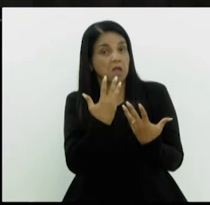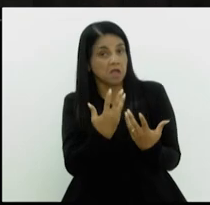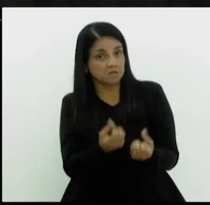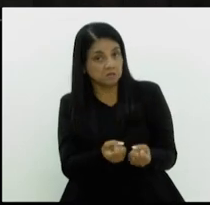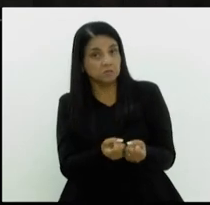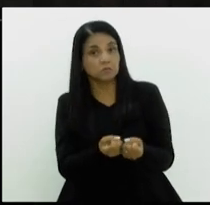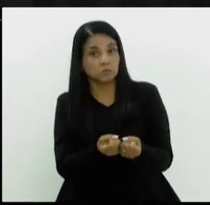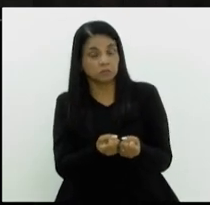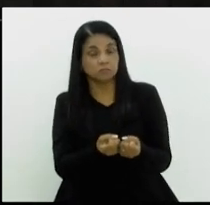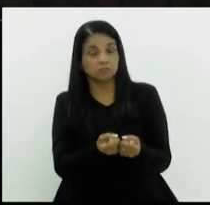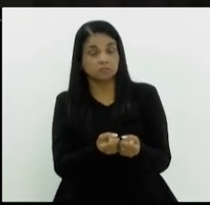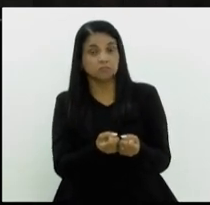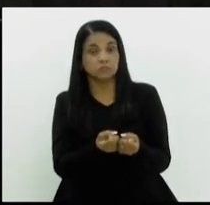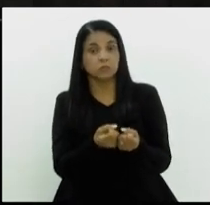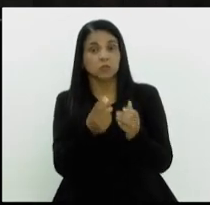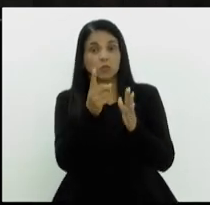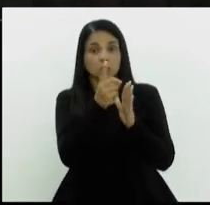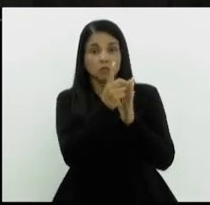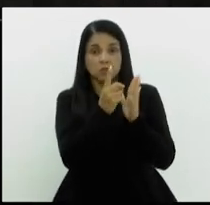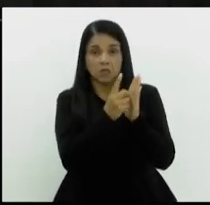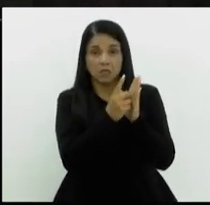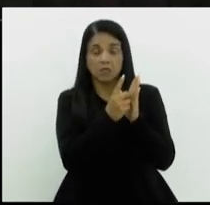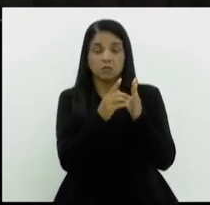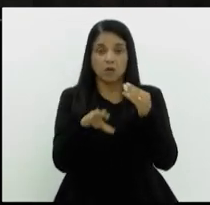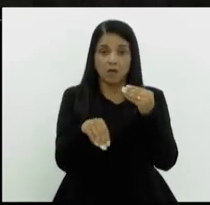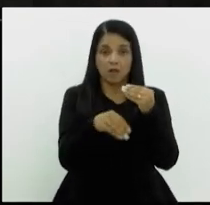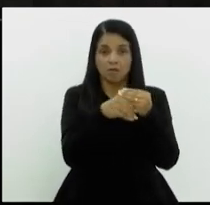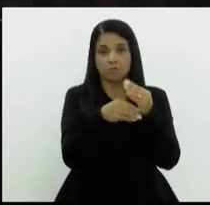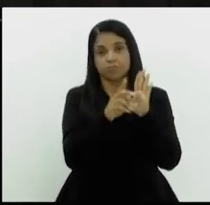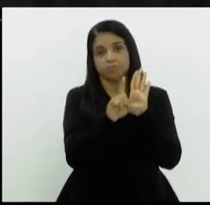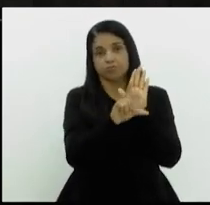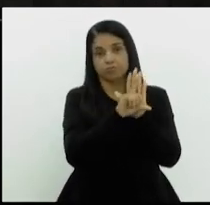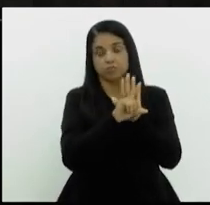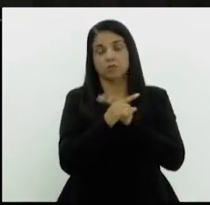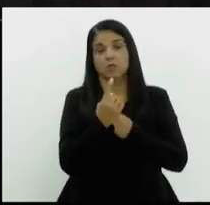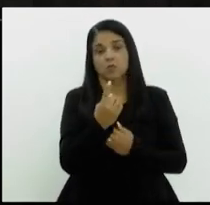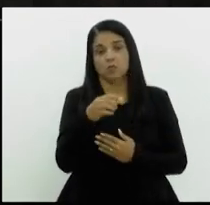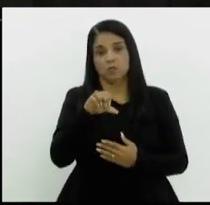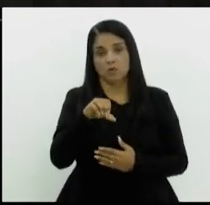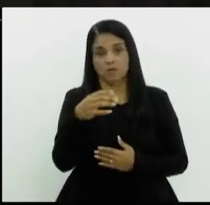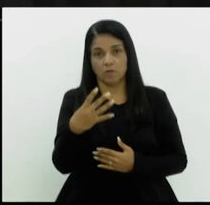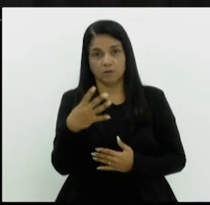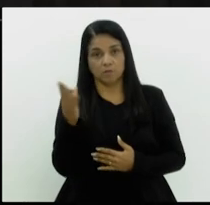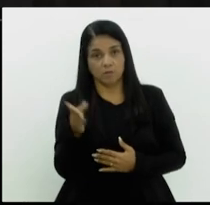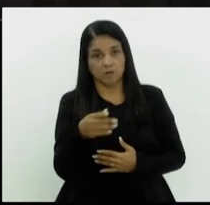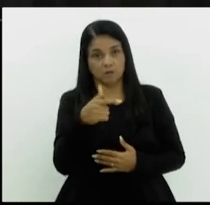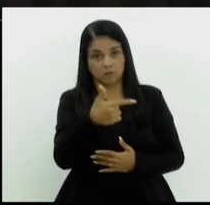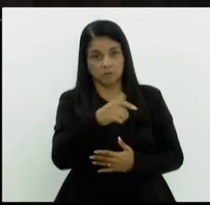vontade, por decreto, à Lei Complementar 194 de 22,